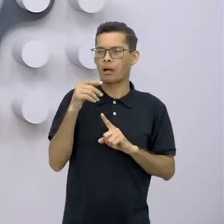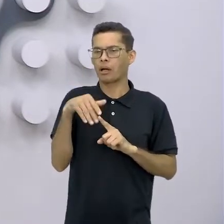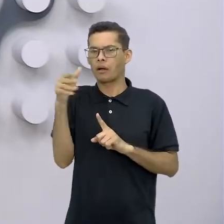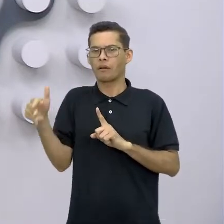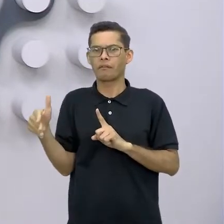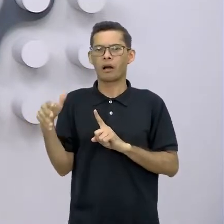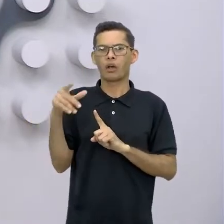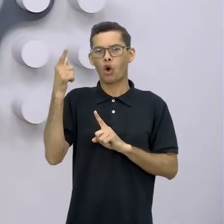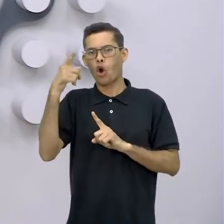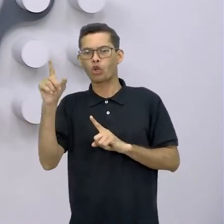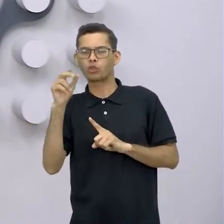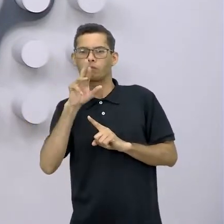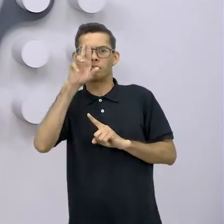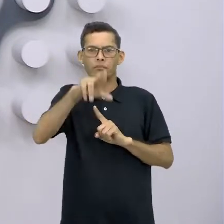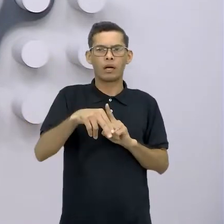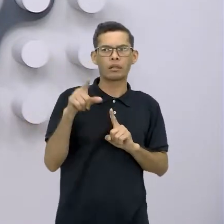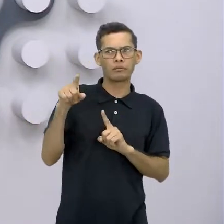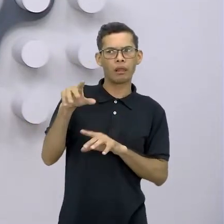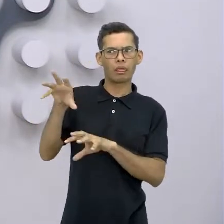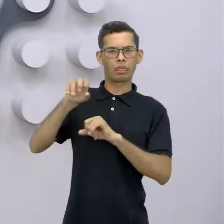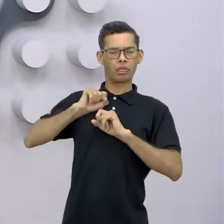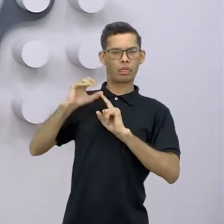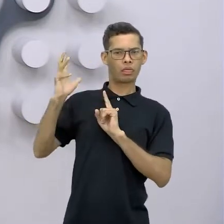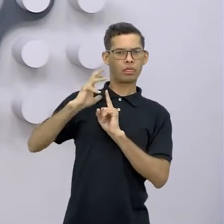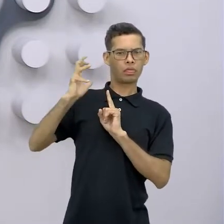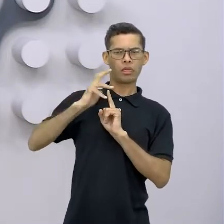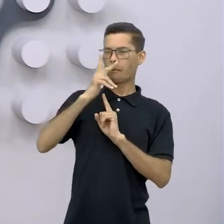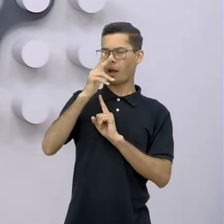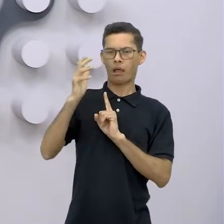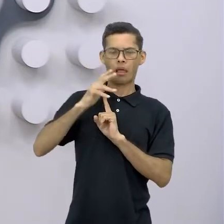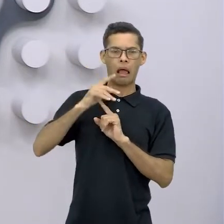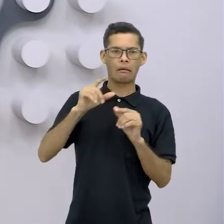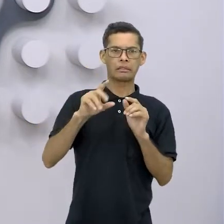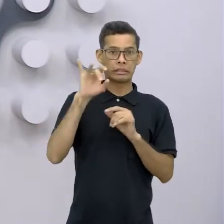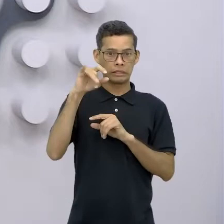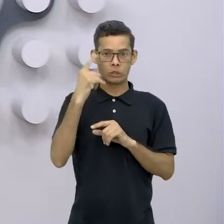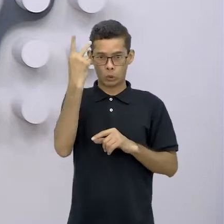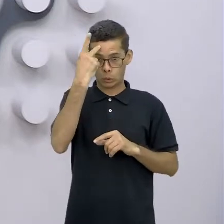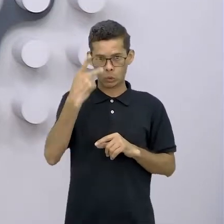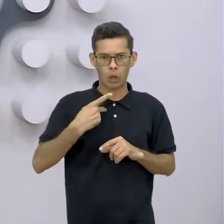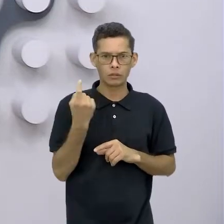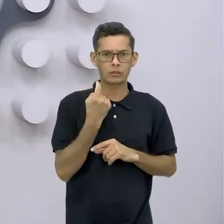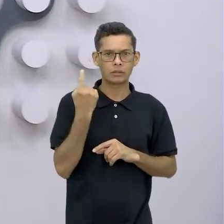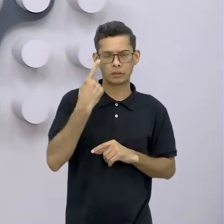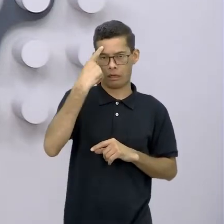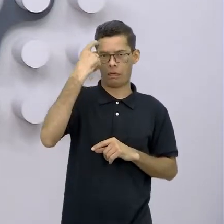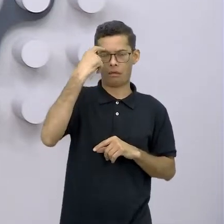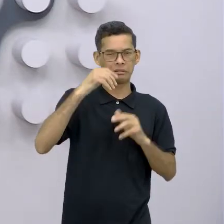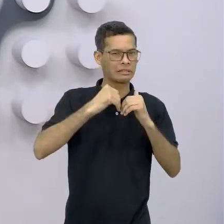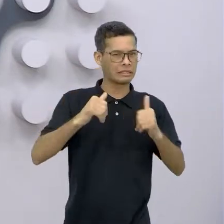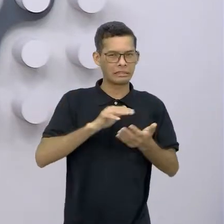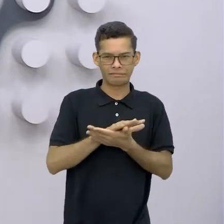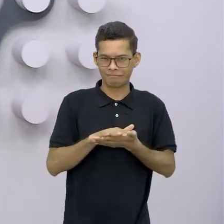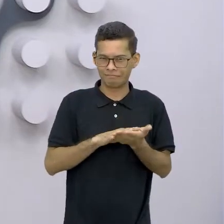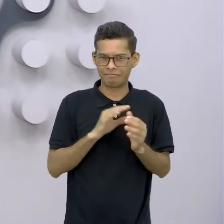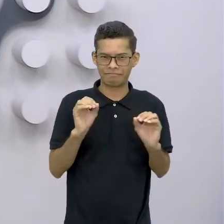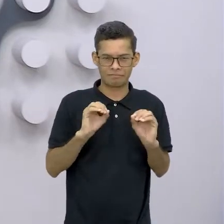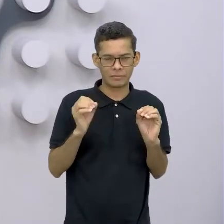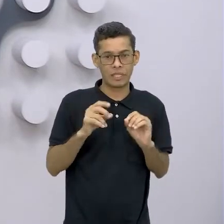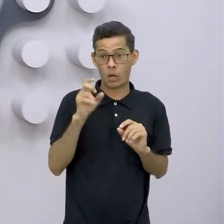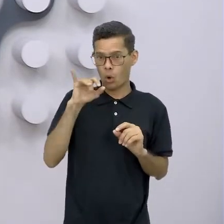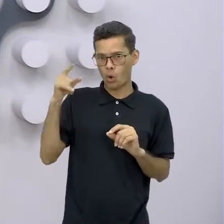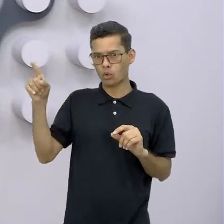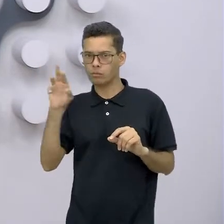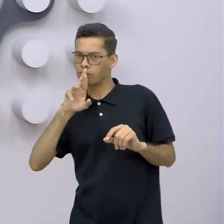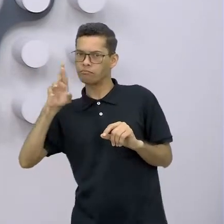pela resposta de outra pessoa, então ela mesma sozinha não teria uma ideia, mas daí ela ouve a de outra pessoa e vai